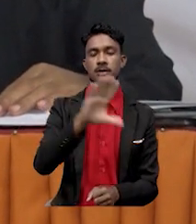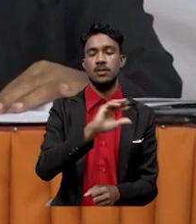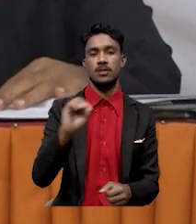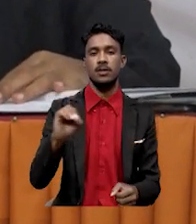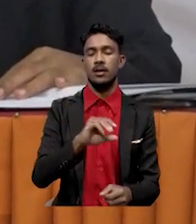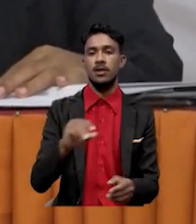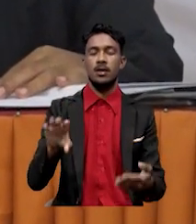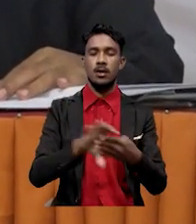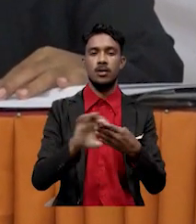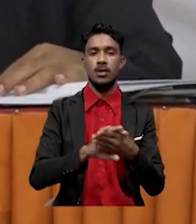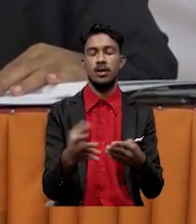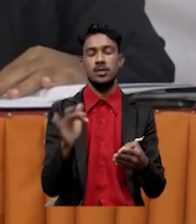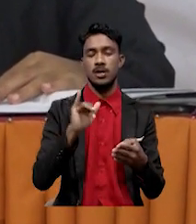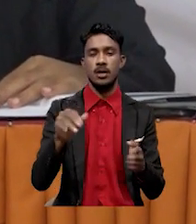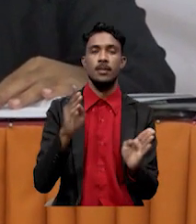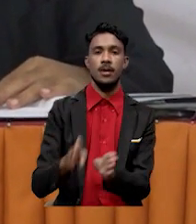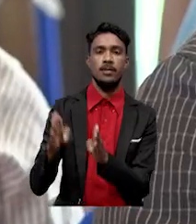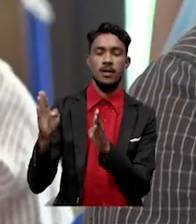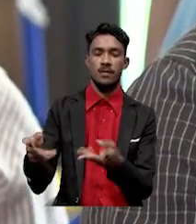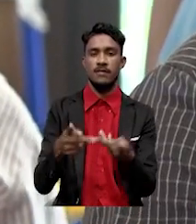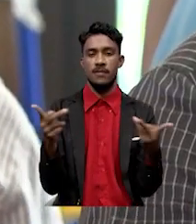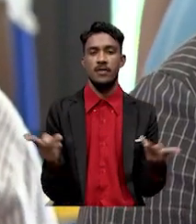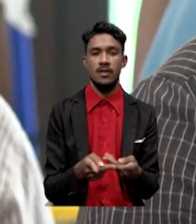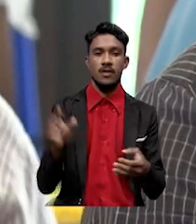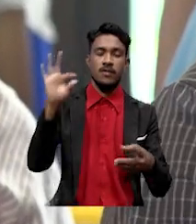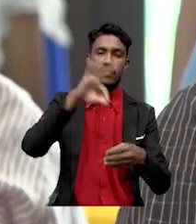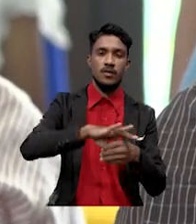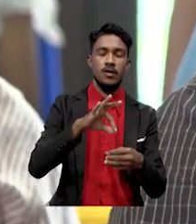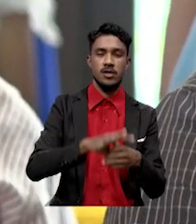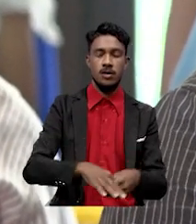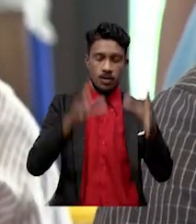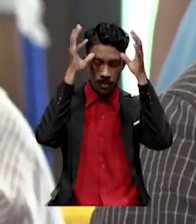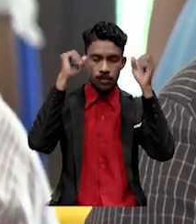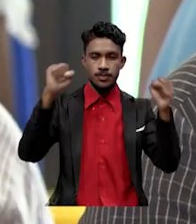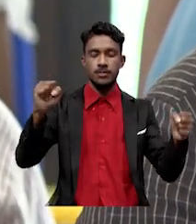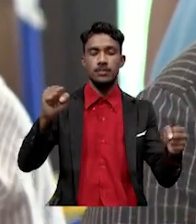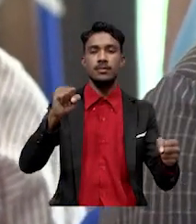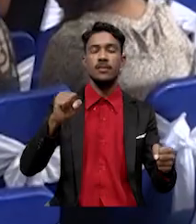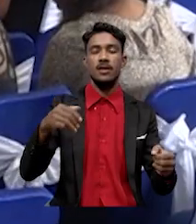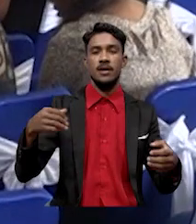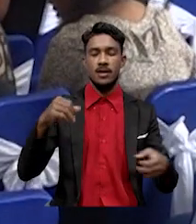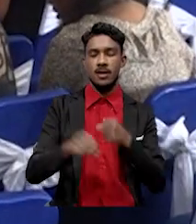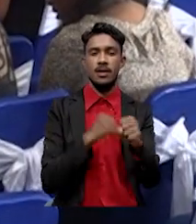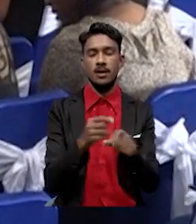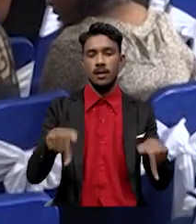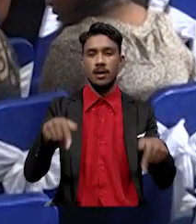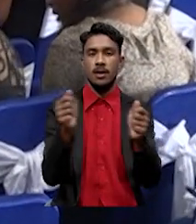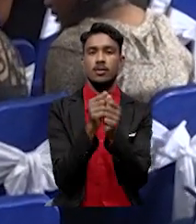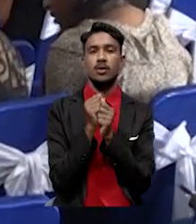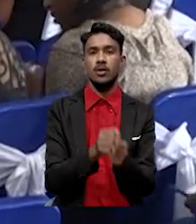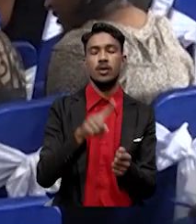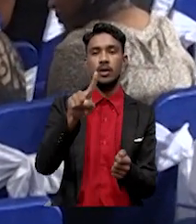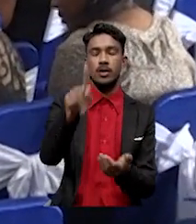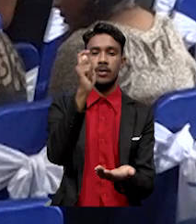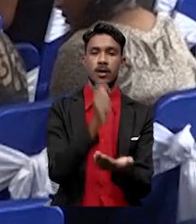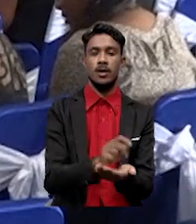eleitoral Sira prepara o centro de votação para a eleição presidencial tinang, né, hamutu krihung ida atus rua,